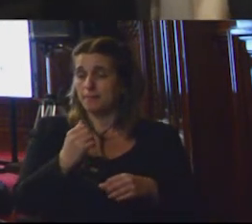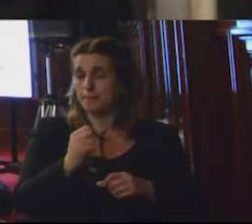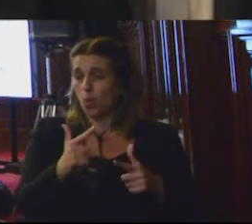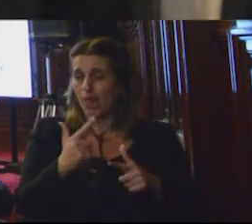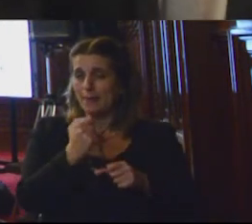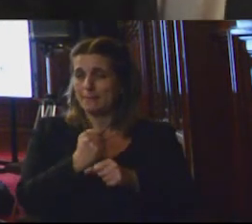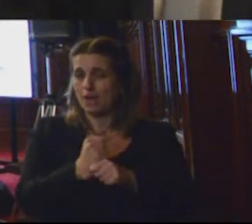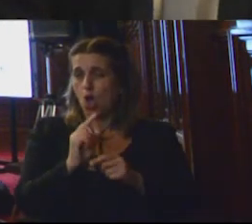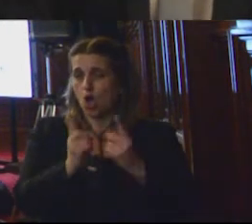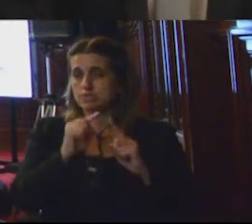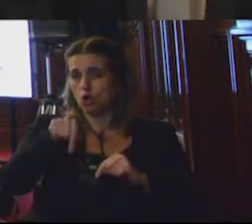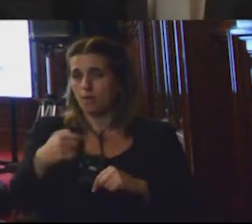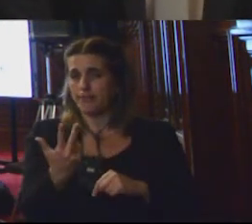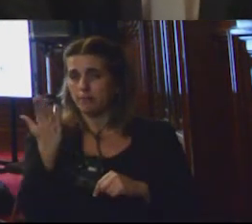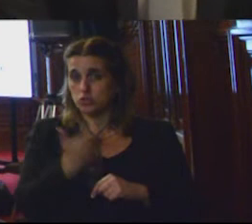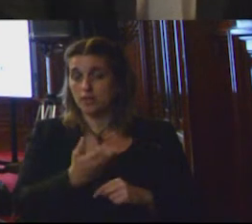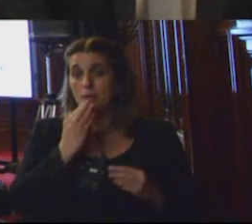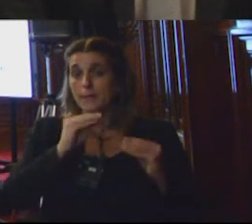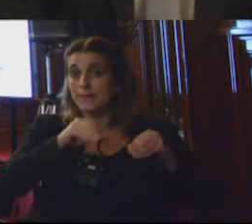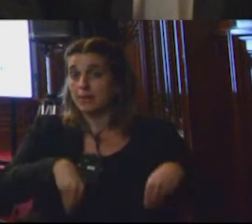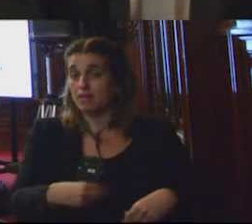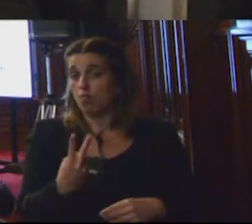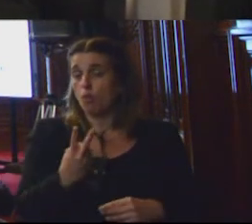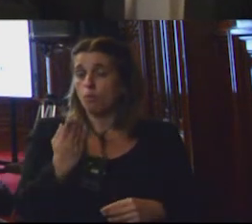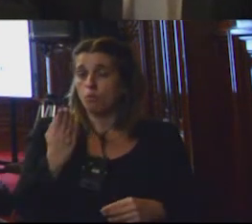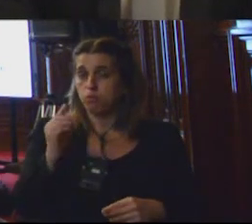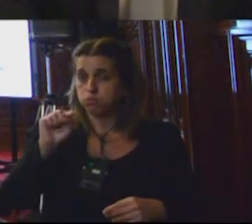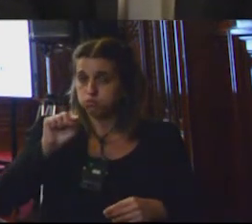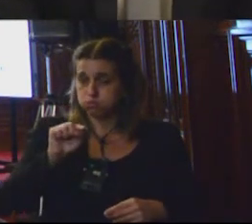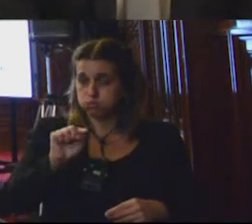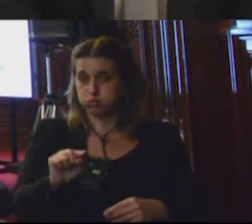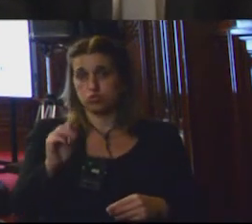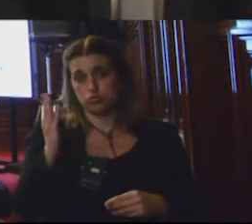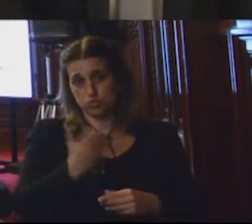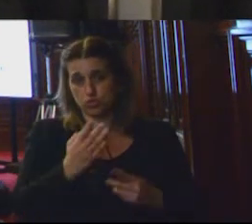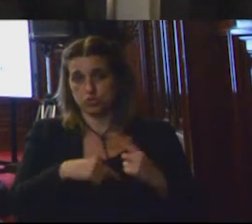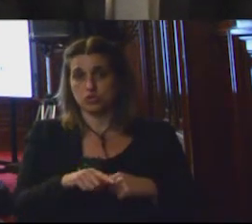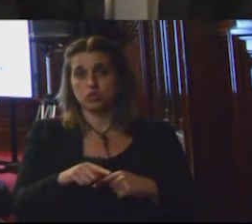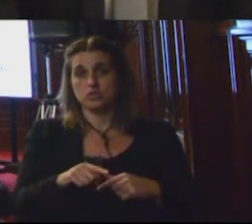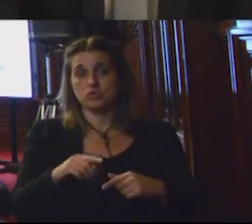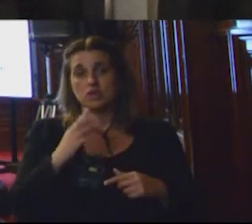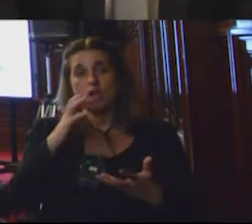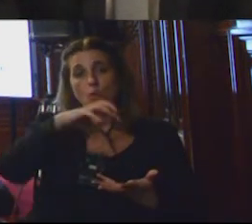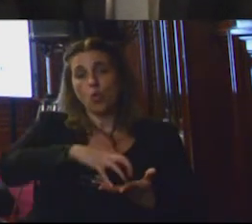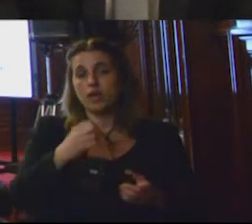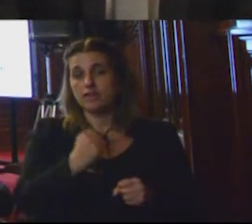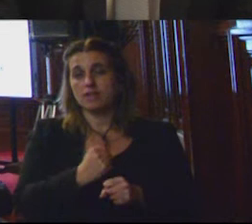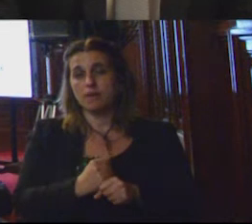perda de 2,58 milhões de vagas com a carteira de trabalho assinada desde início de outubro